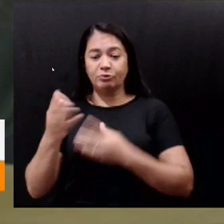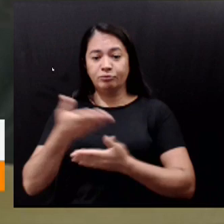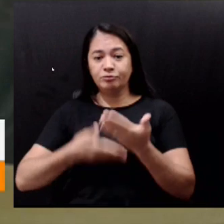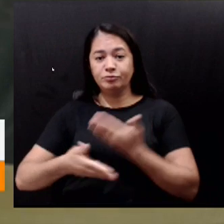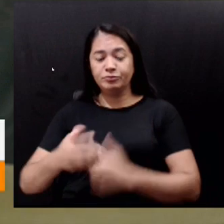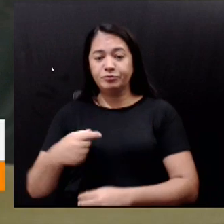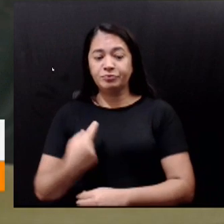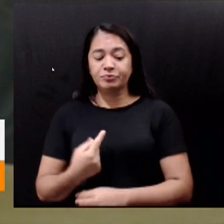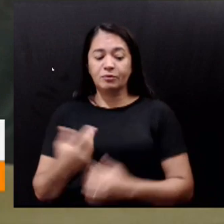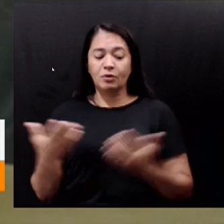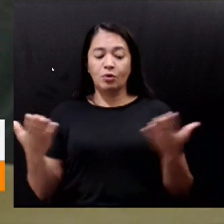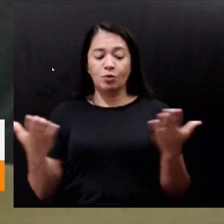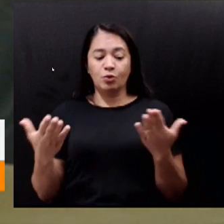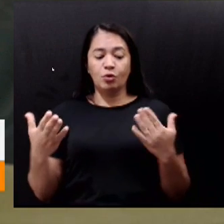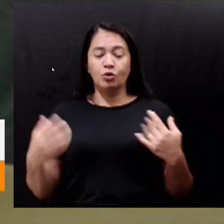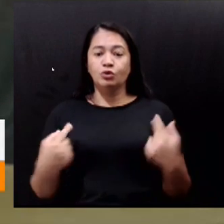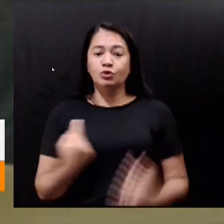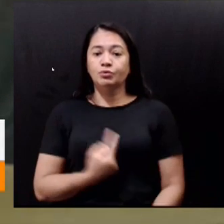estamos